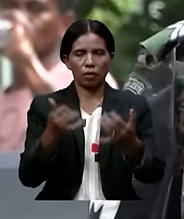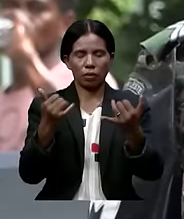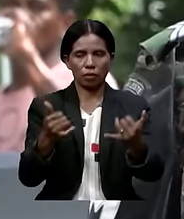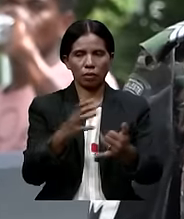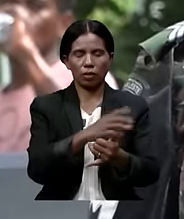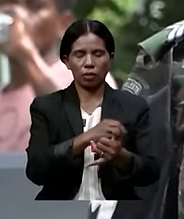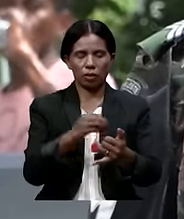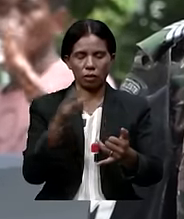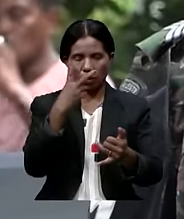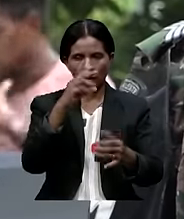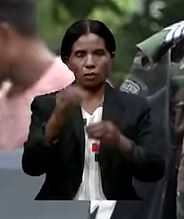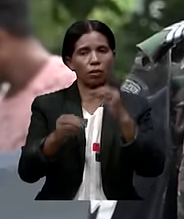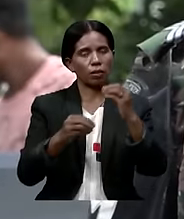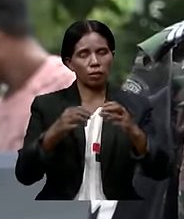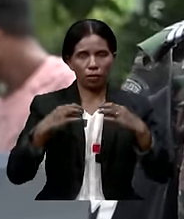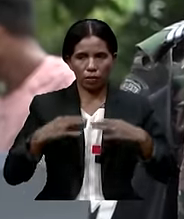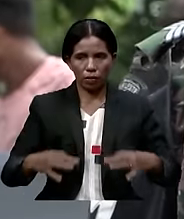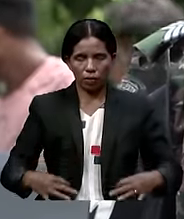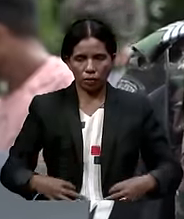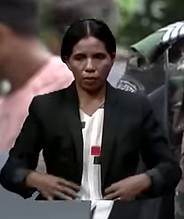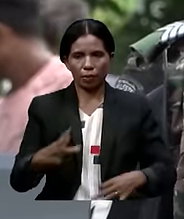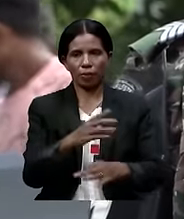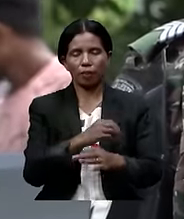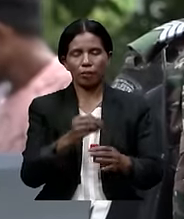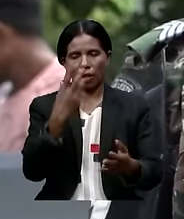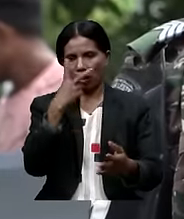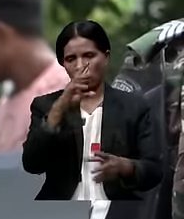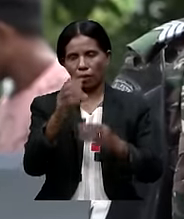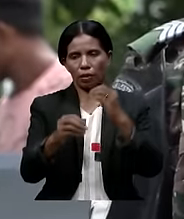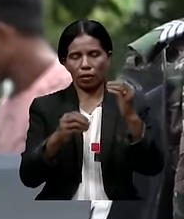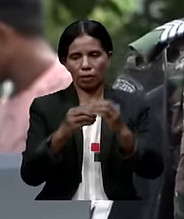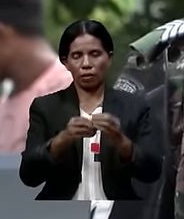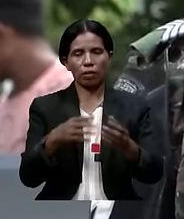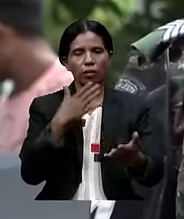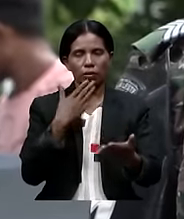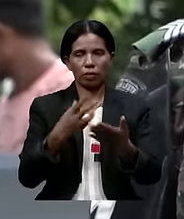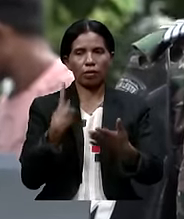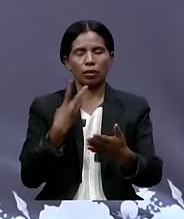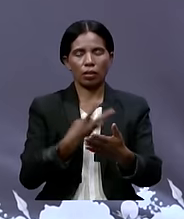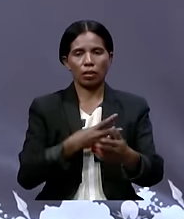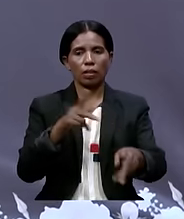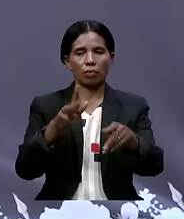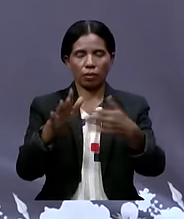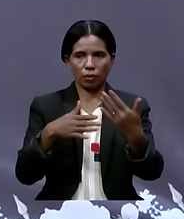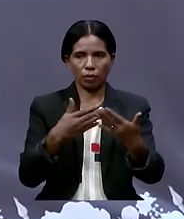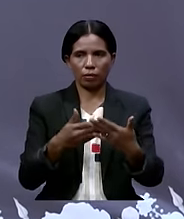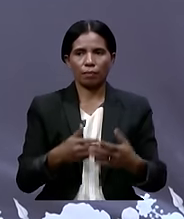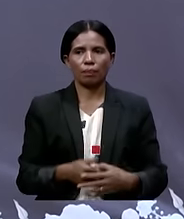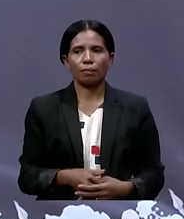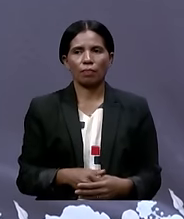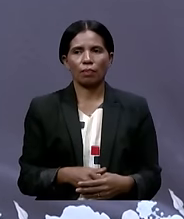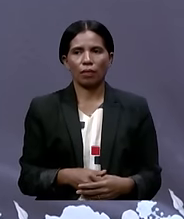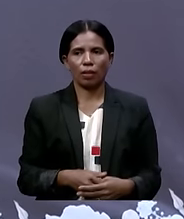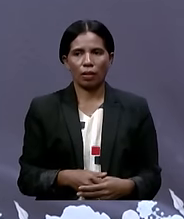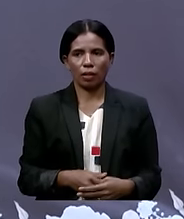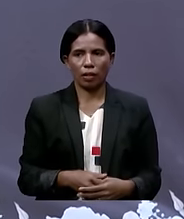via física, é um símbolo de resiliência e progresso de nossa comunidade. Enquanto, durante